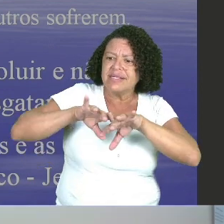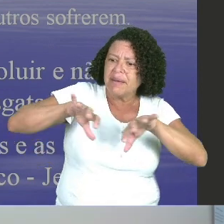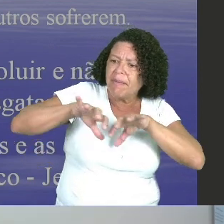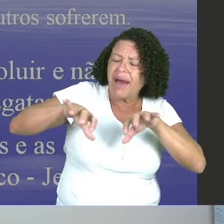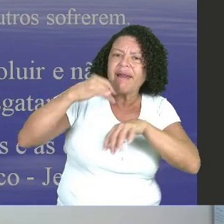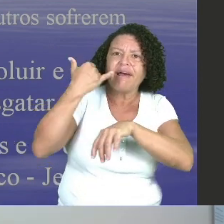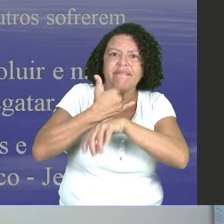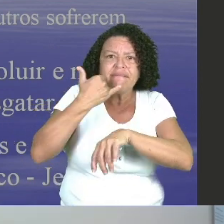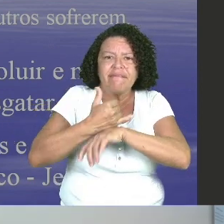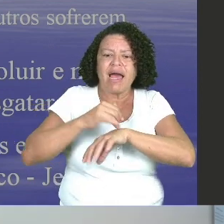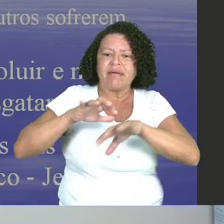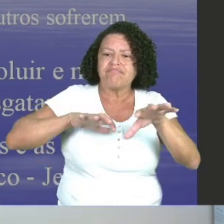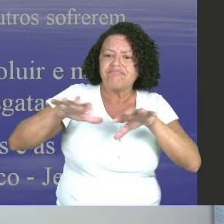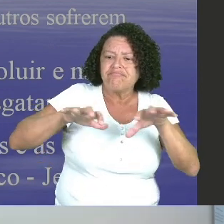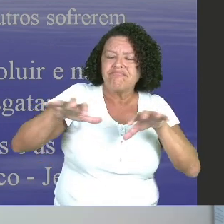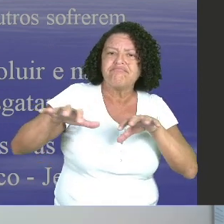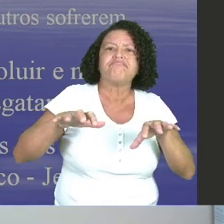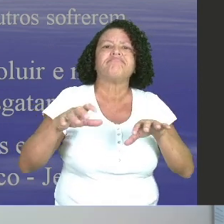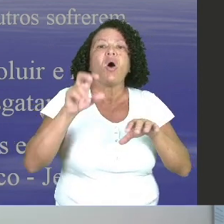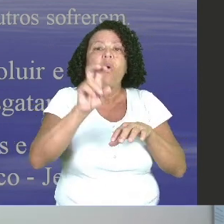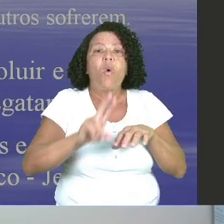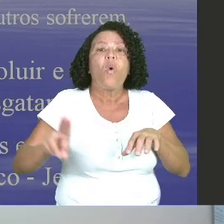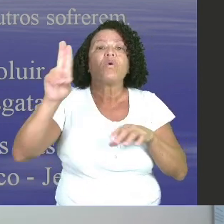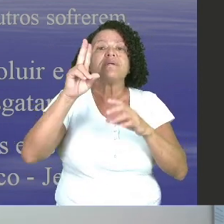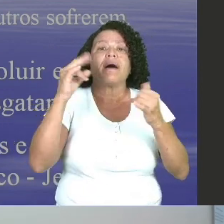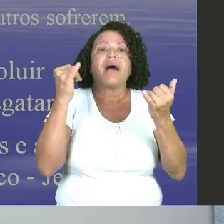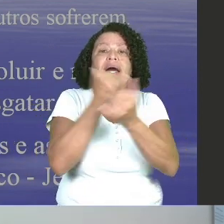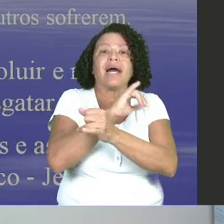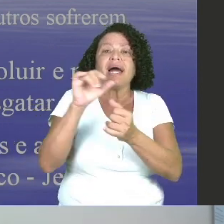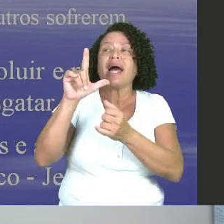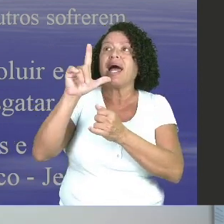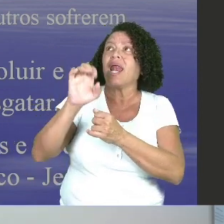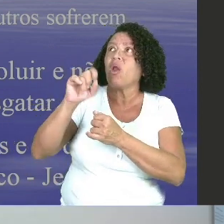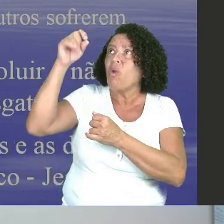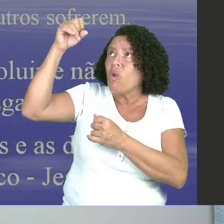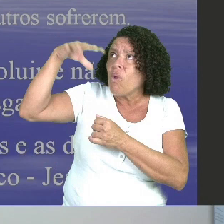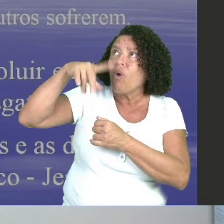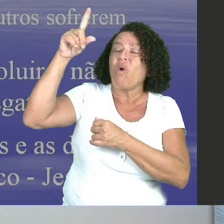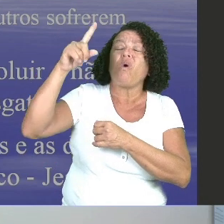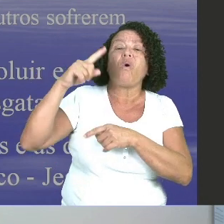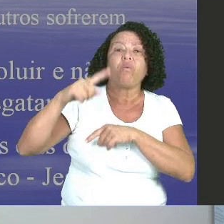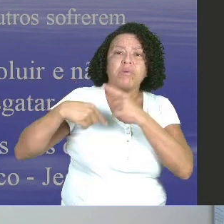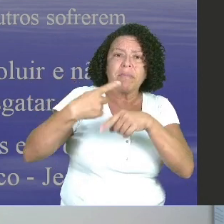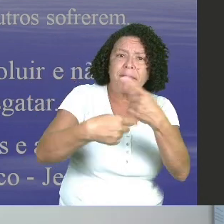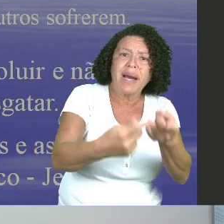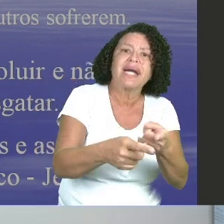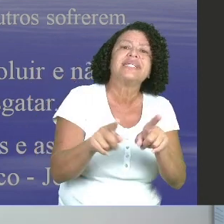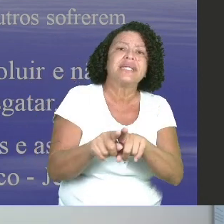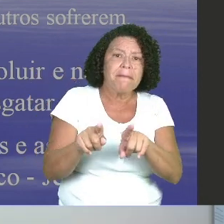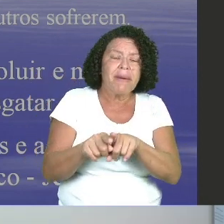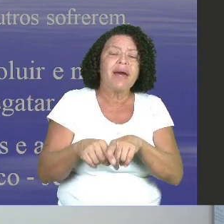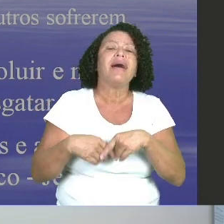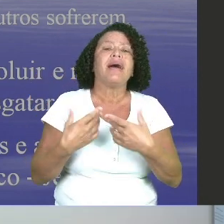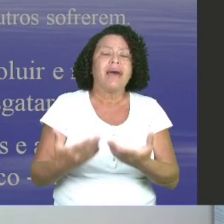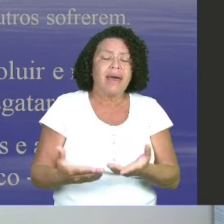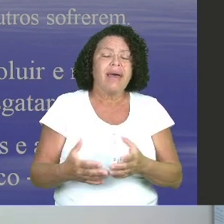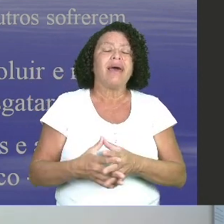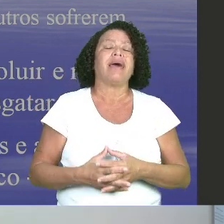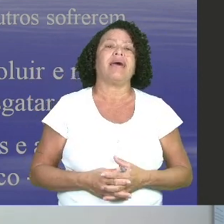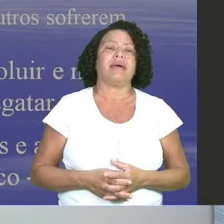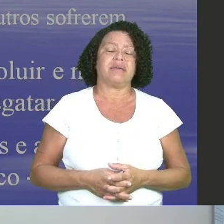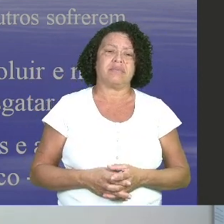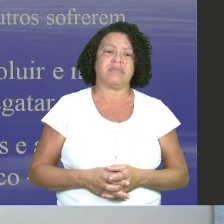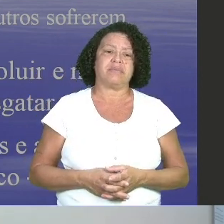seu lixo, usar melhor a energia, que isso gera resíduos, isso dá, de alguma